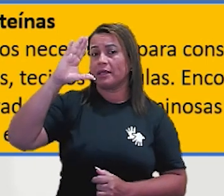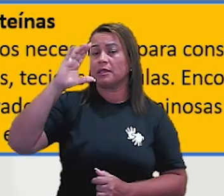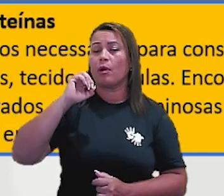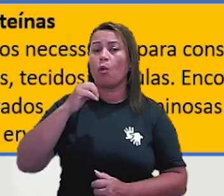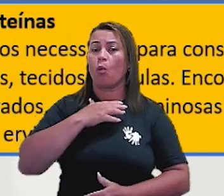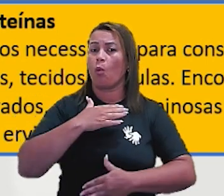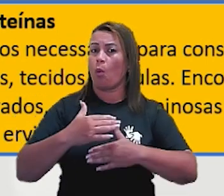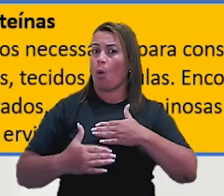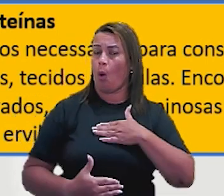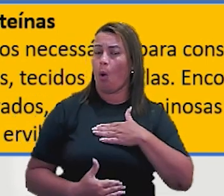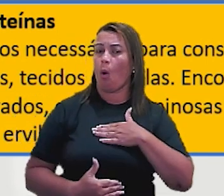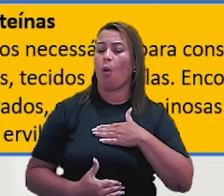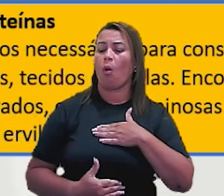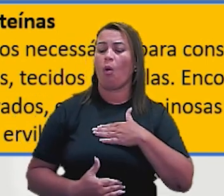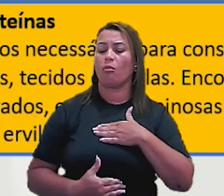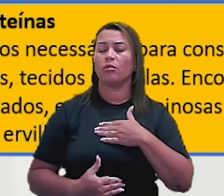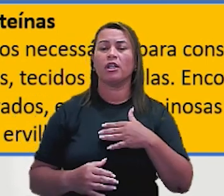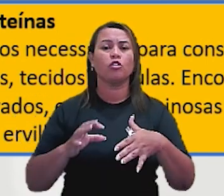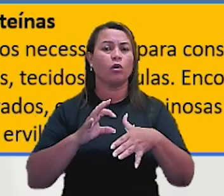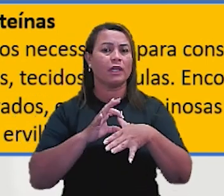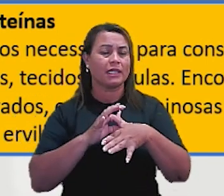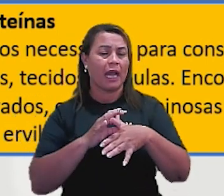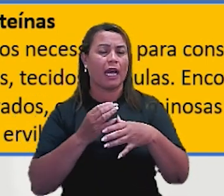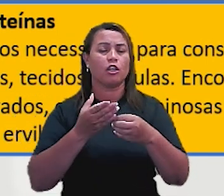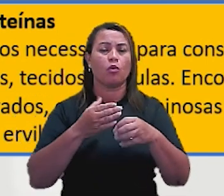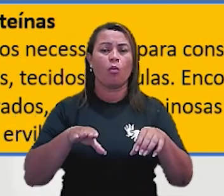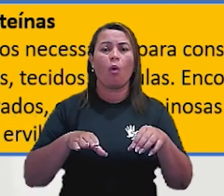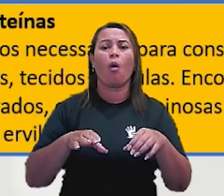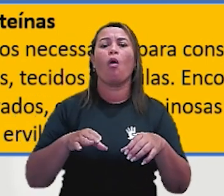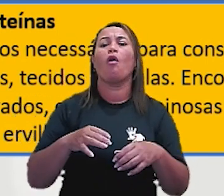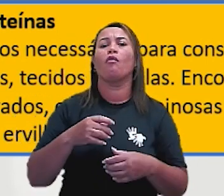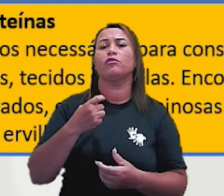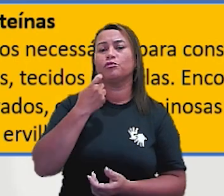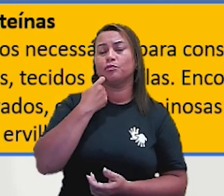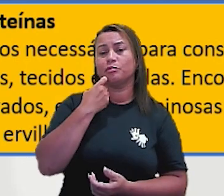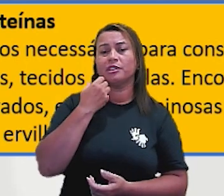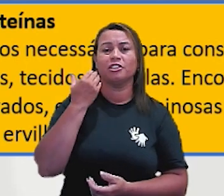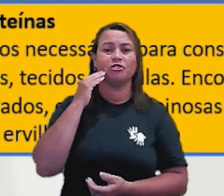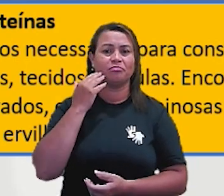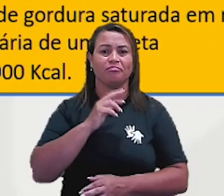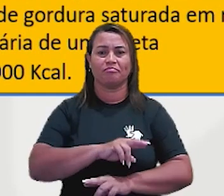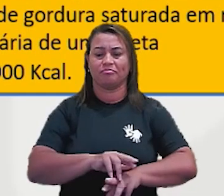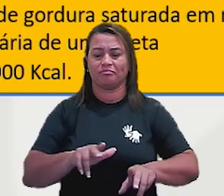nosso corpo. Então, tá aí nas carnes, nos ovos, leite e derivados.